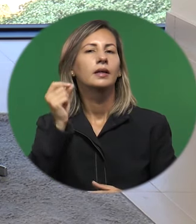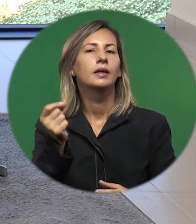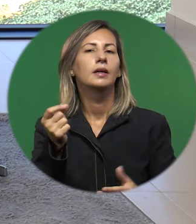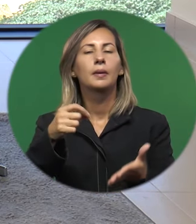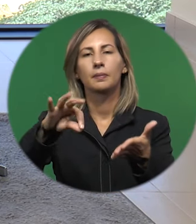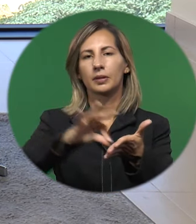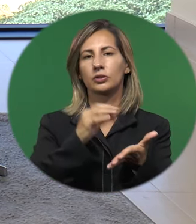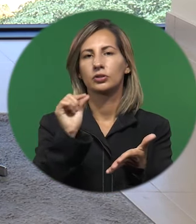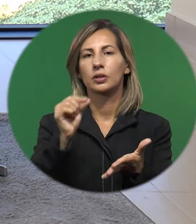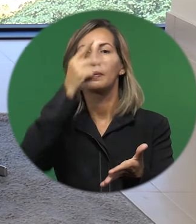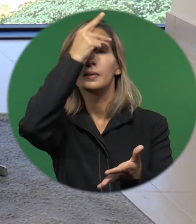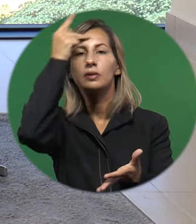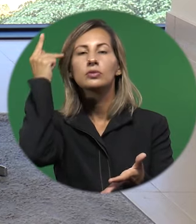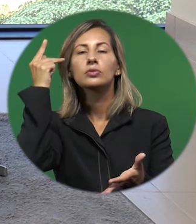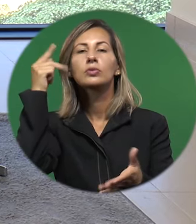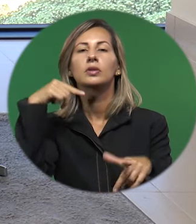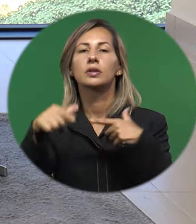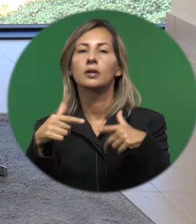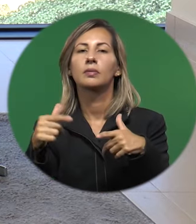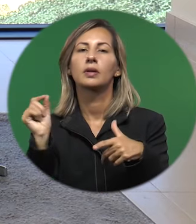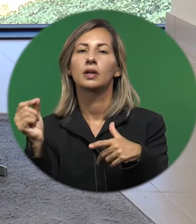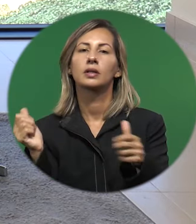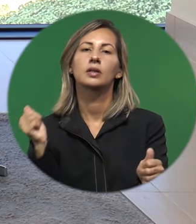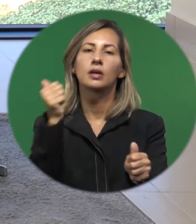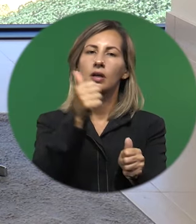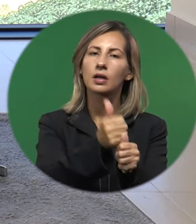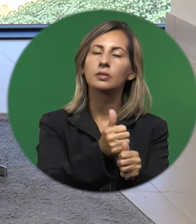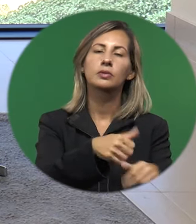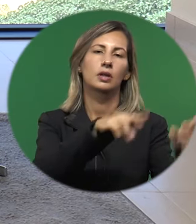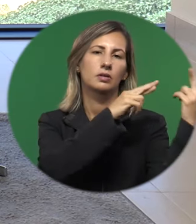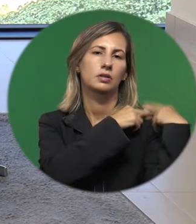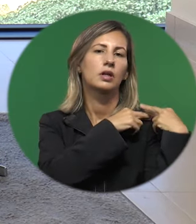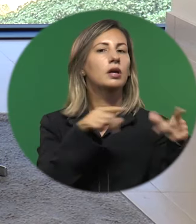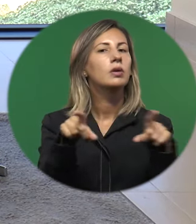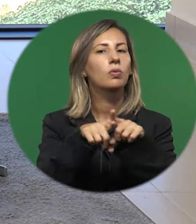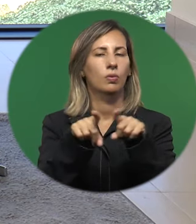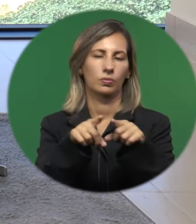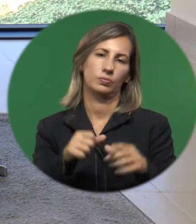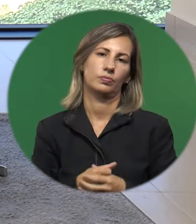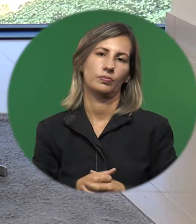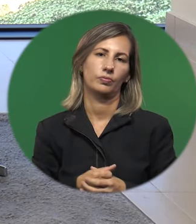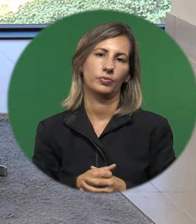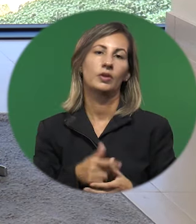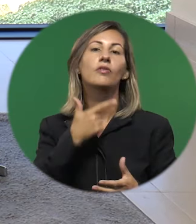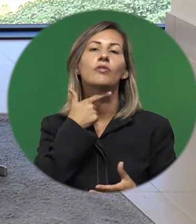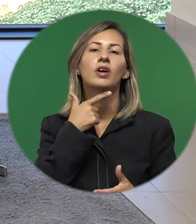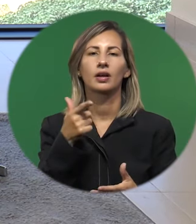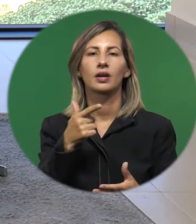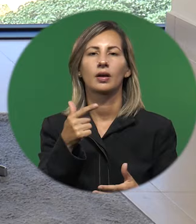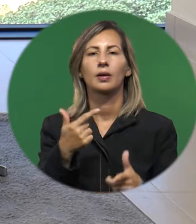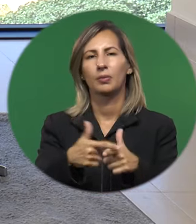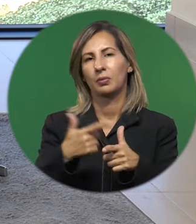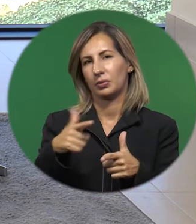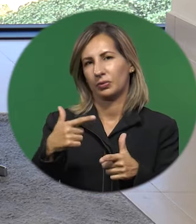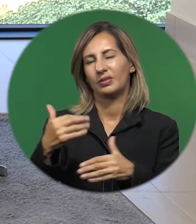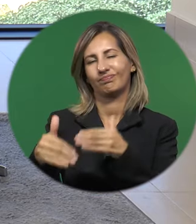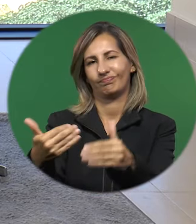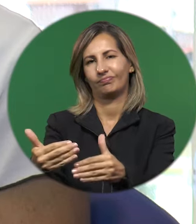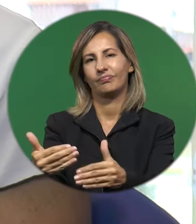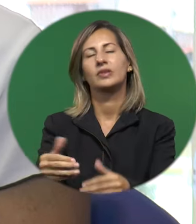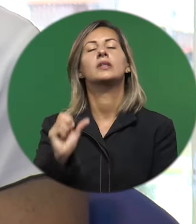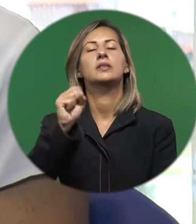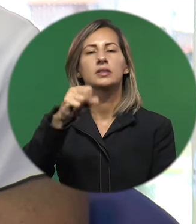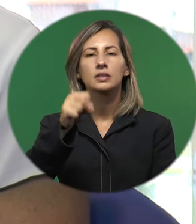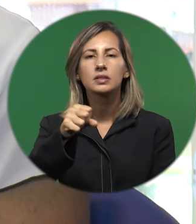seja preenchido por um servidor, por uma outra pessoa, tão competente quanto quem está desocupando a vaga, para não prejudicar o andamento final do